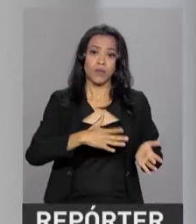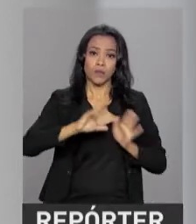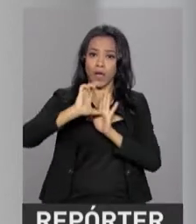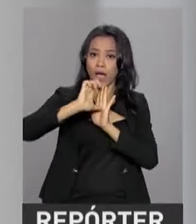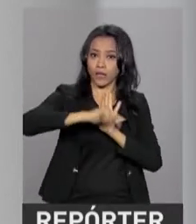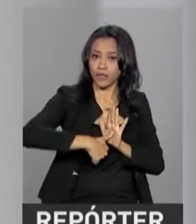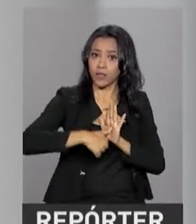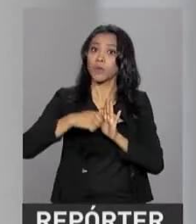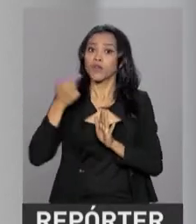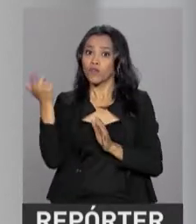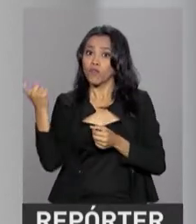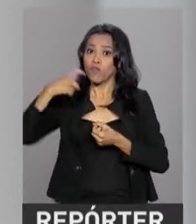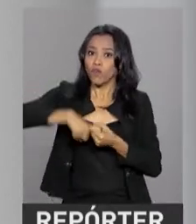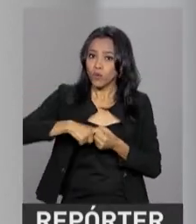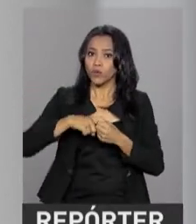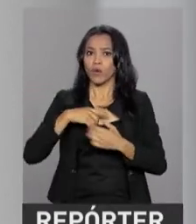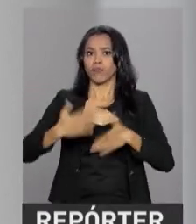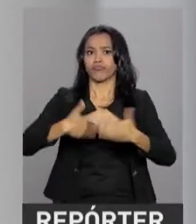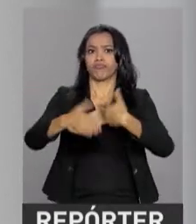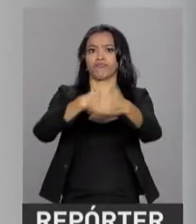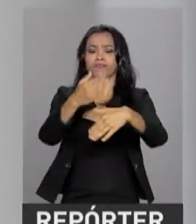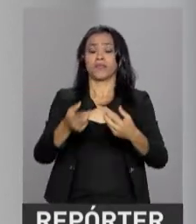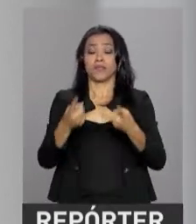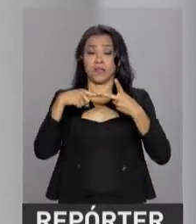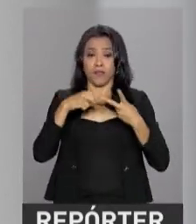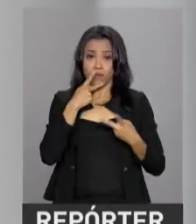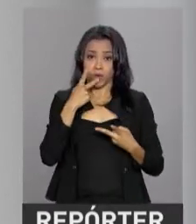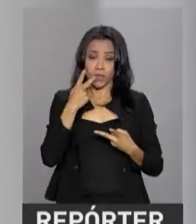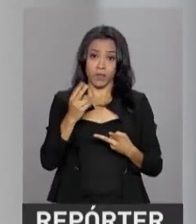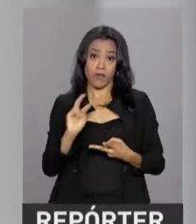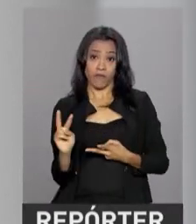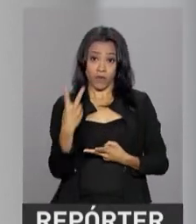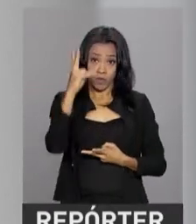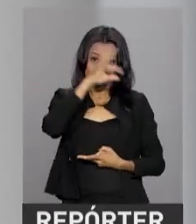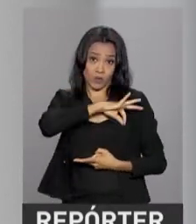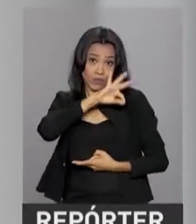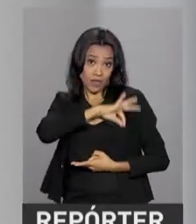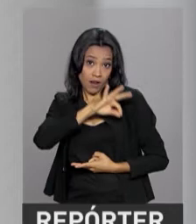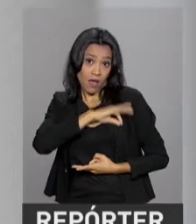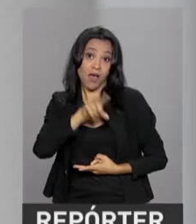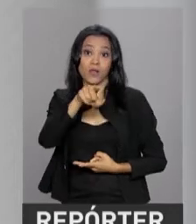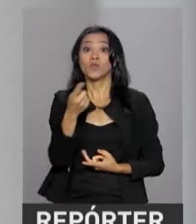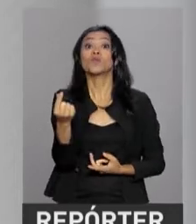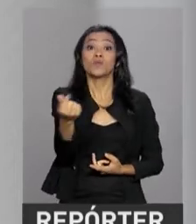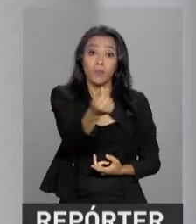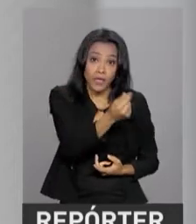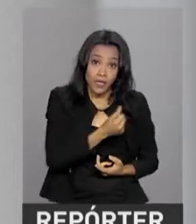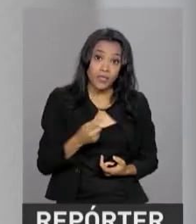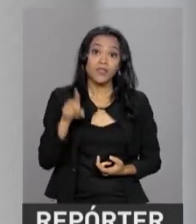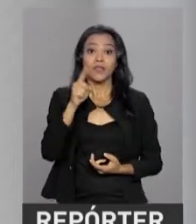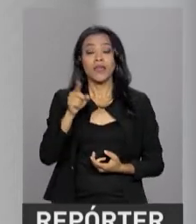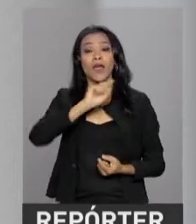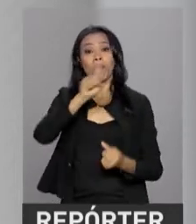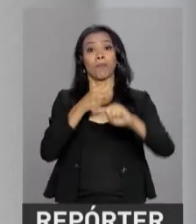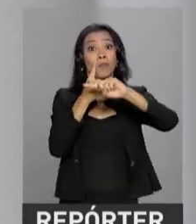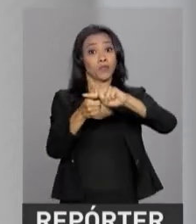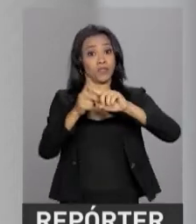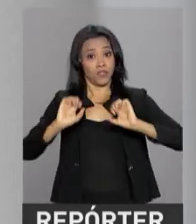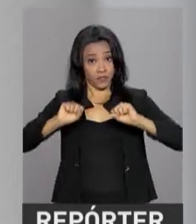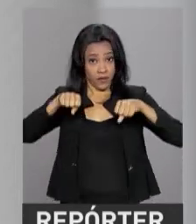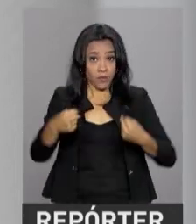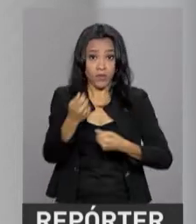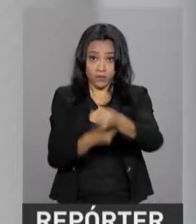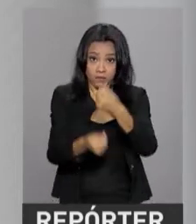temer apontou ainda a valorização dos salários ea manutenção dos preços como consequências positivas da record são econômica